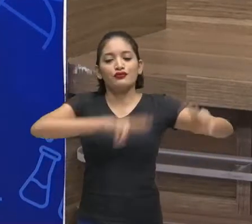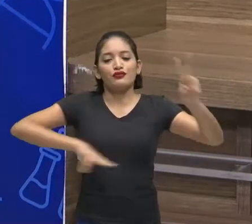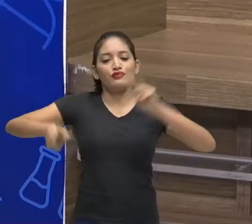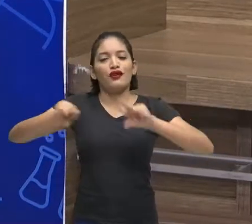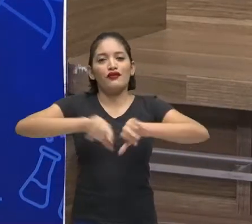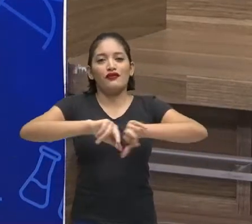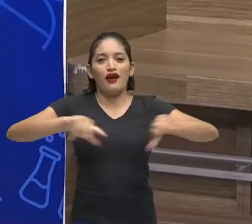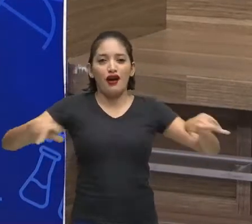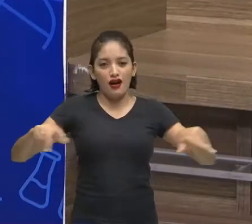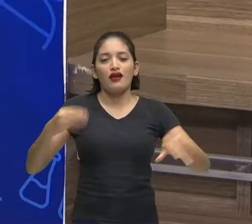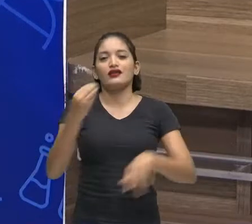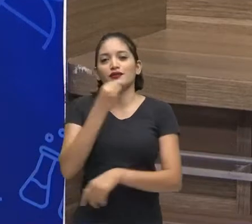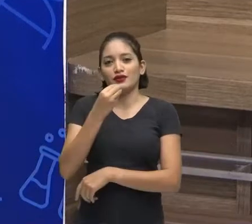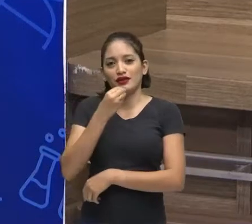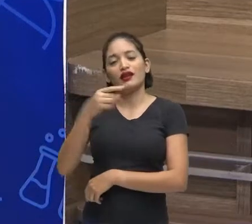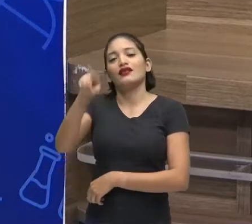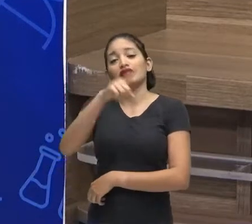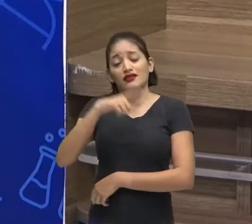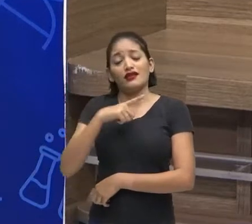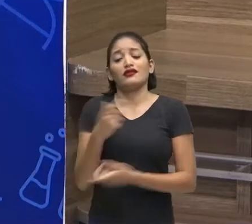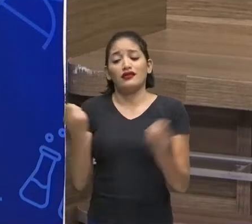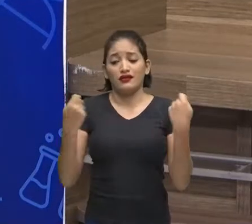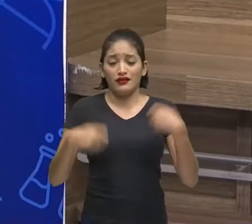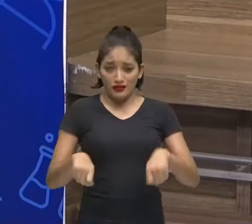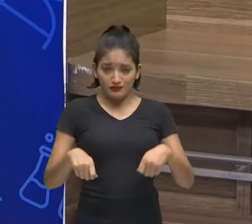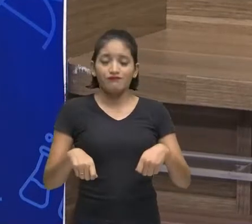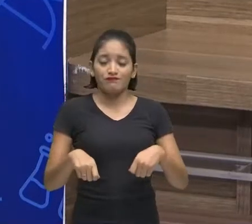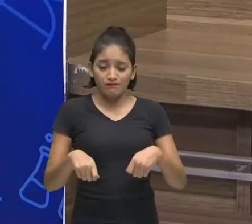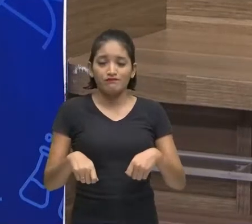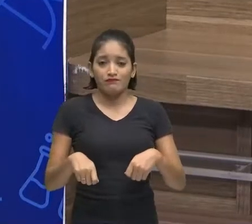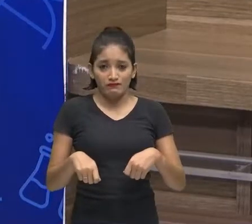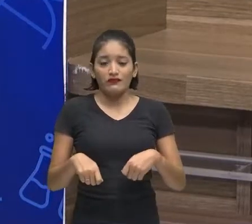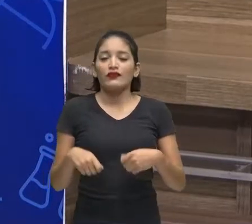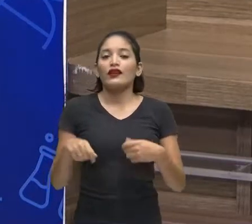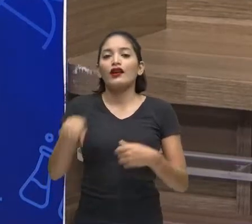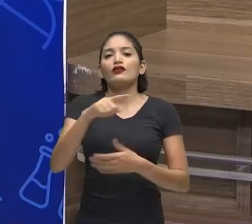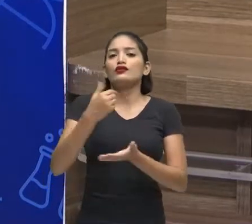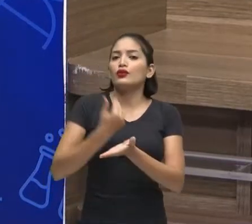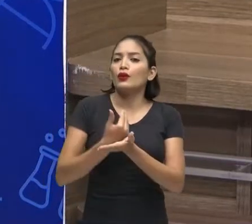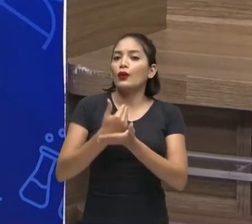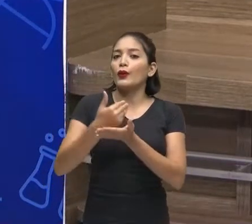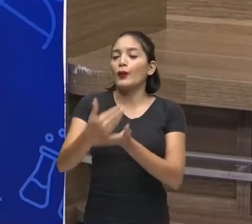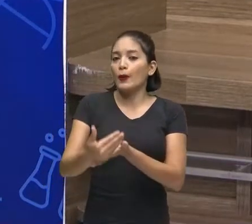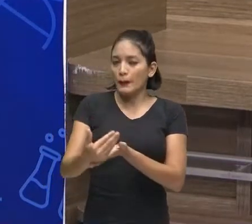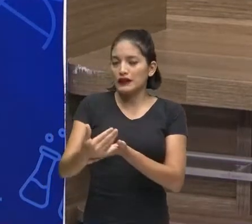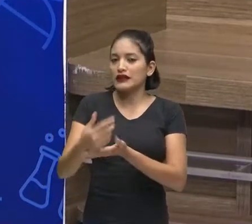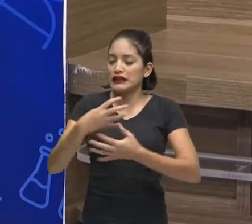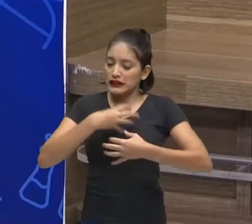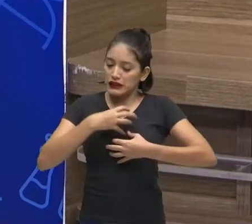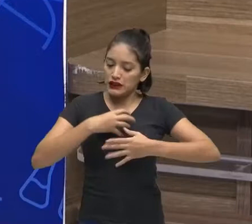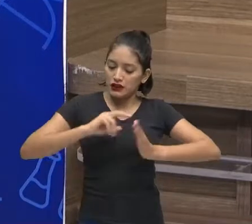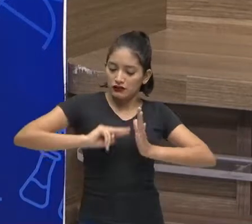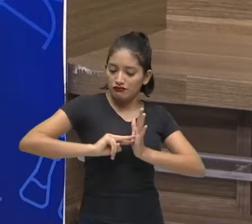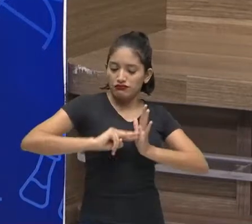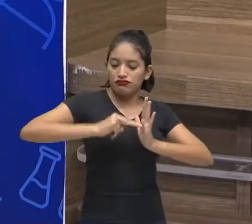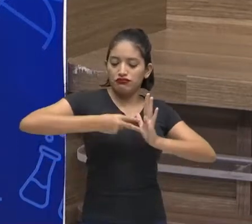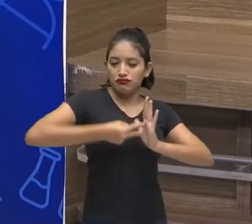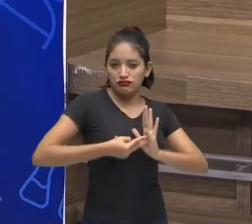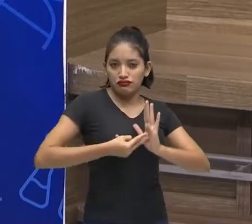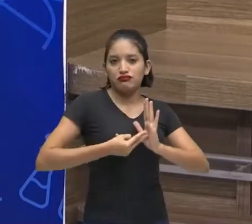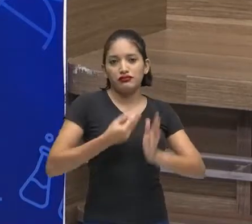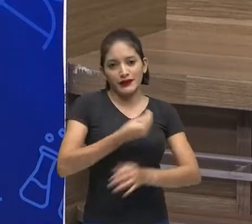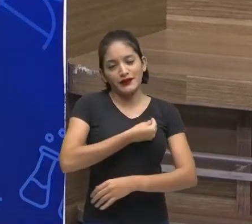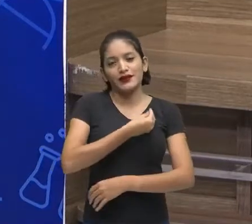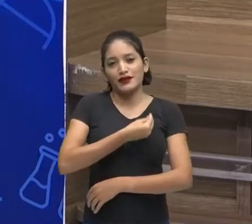certeza. Você vai ter essa possibilidade e aí você vai poder começar a ressignificar a sua vida